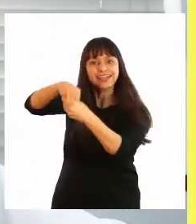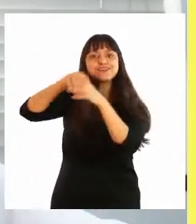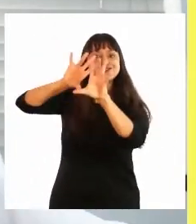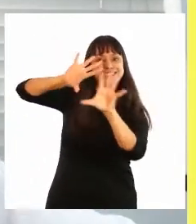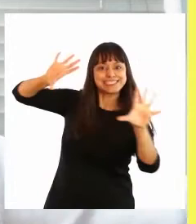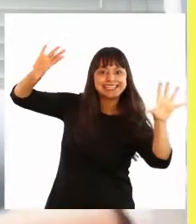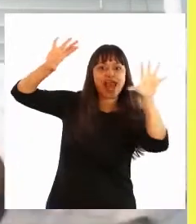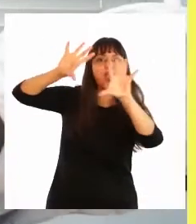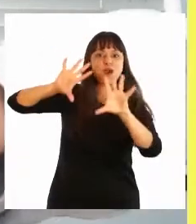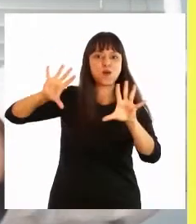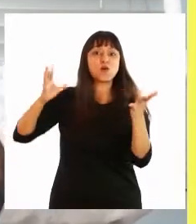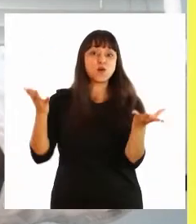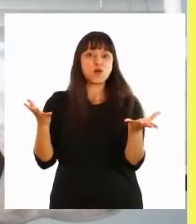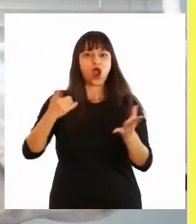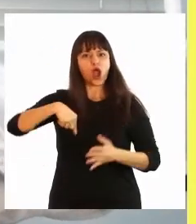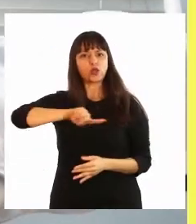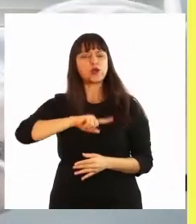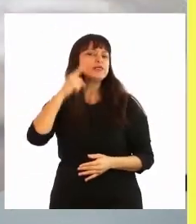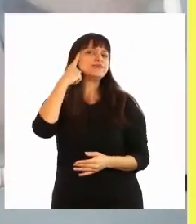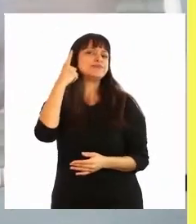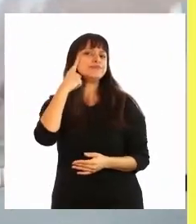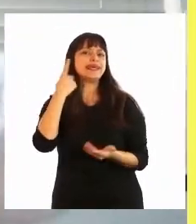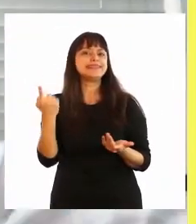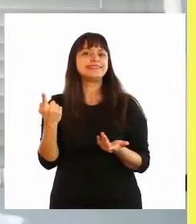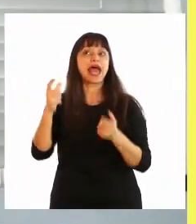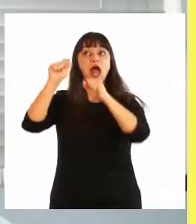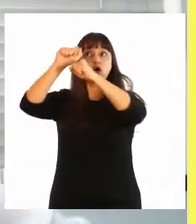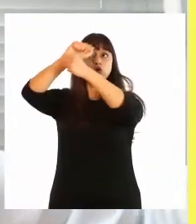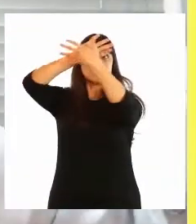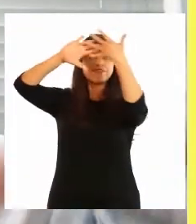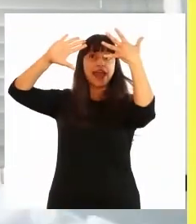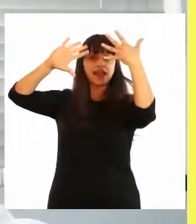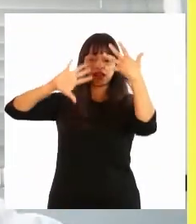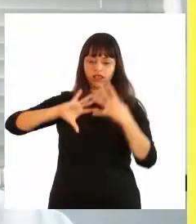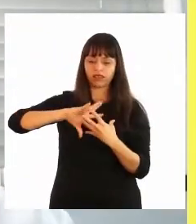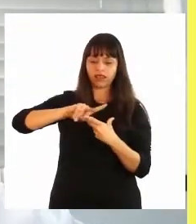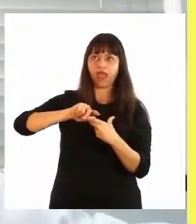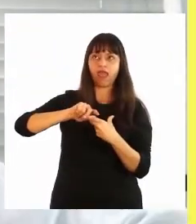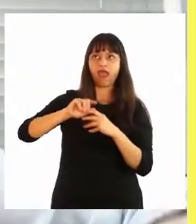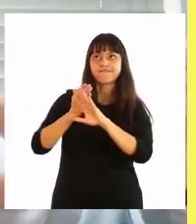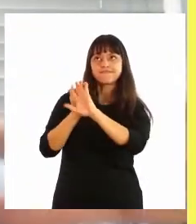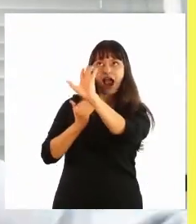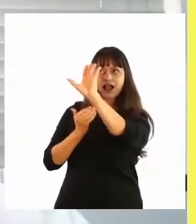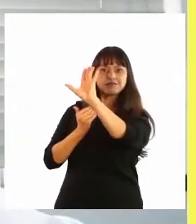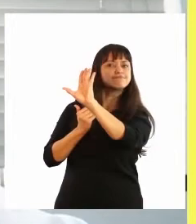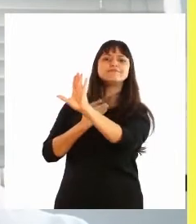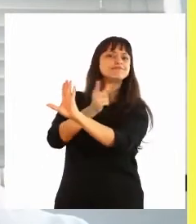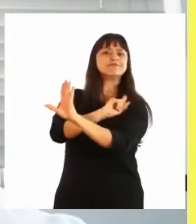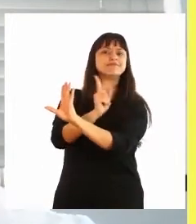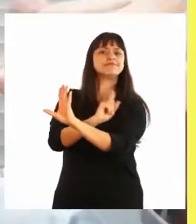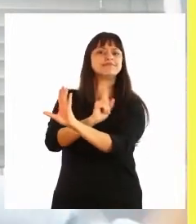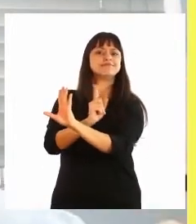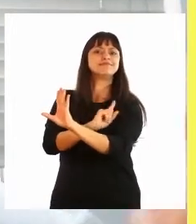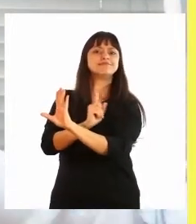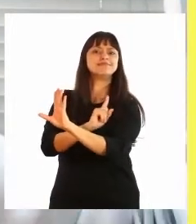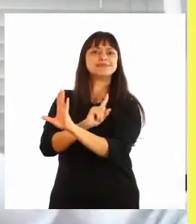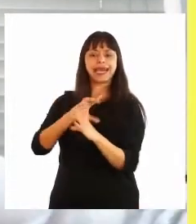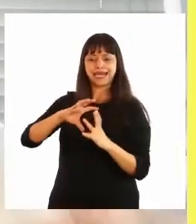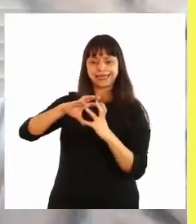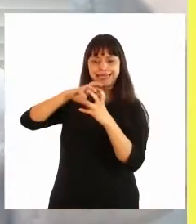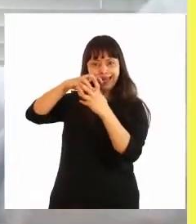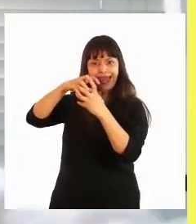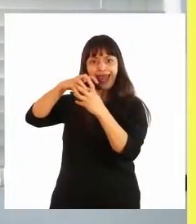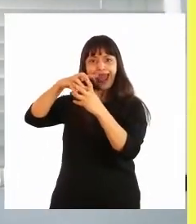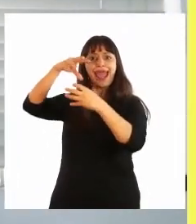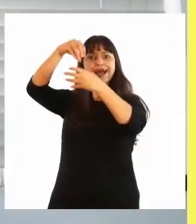gente tem ideia de que o universo está fora da Terra. Mas só que a Terra é um dos